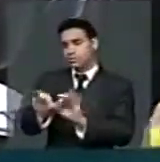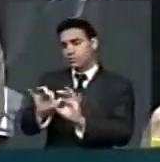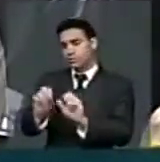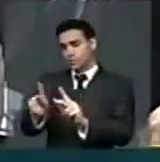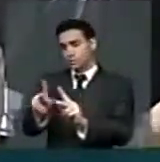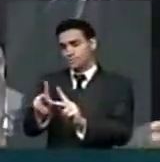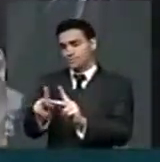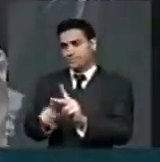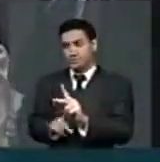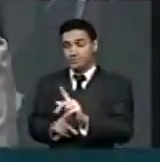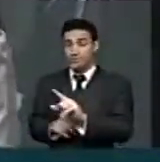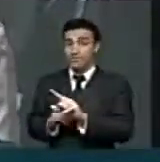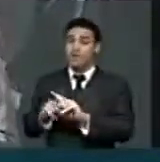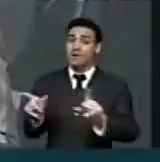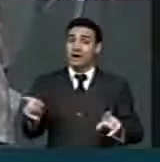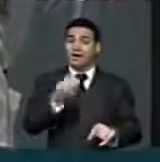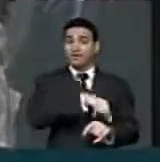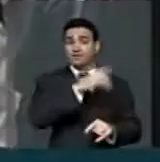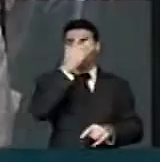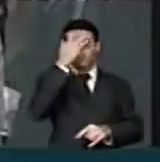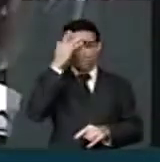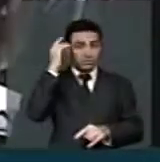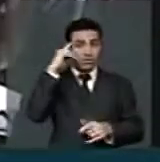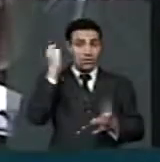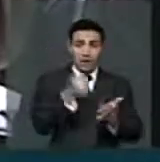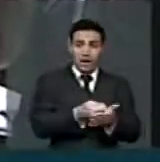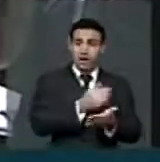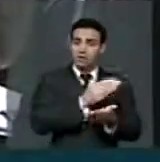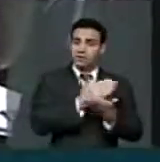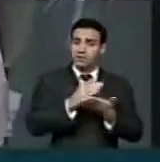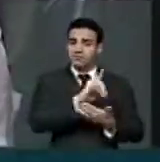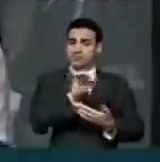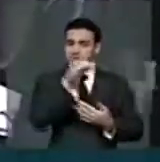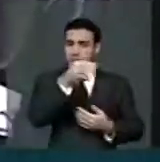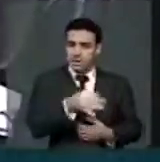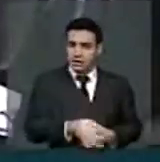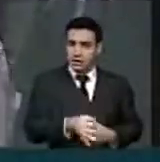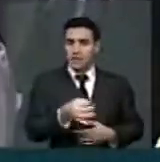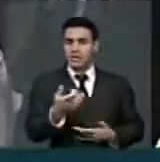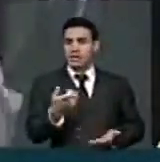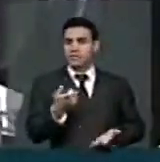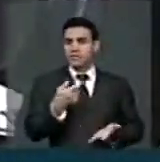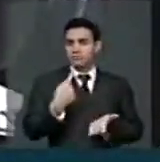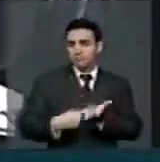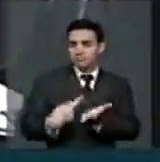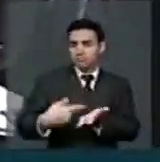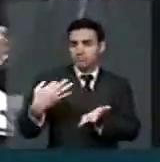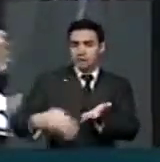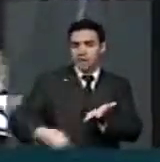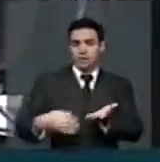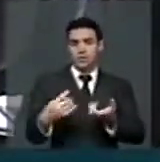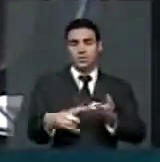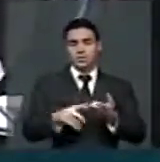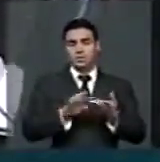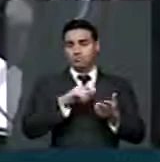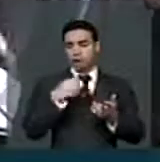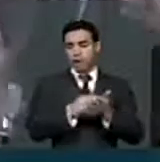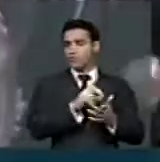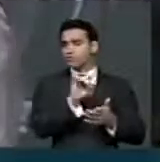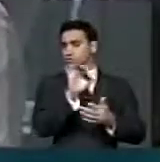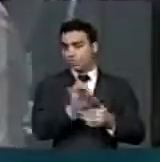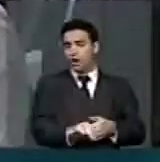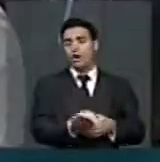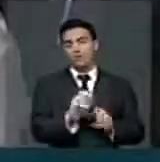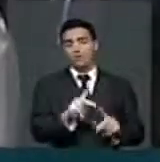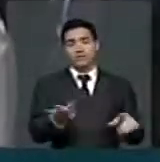só para encerrar, senhor presidente, mas também justo é para aqueles que estão adimplentes, para aqueles que estão honrando com seus compromissos, estão pagando em dias, e que